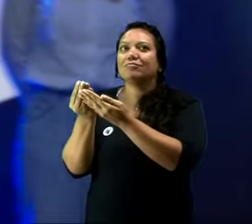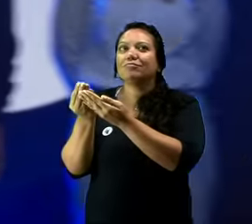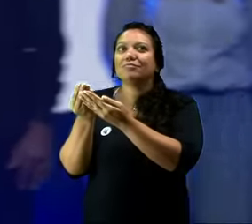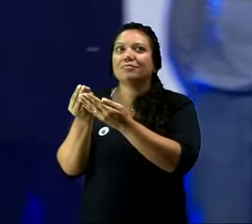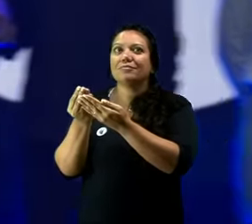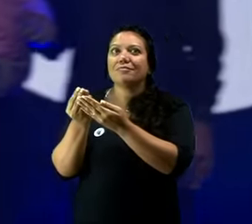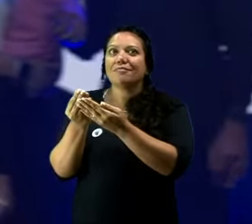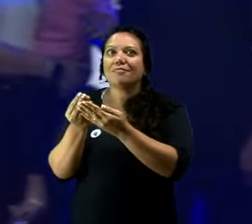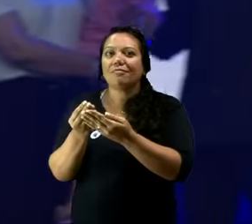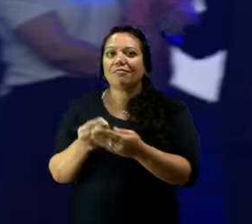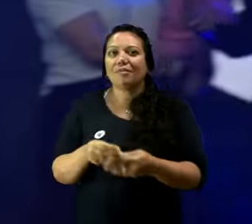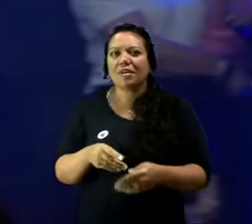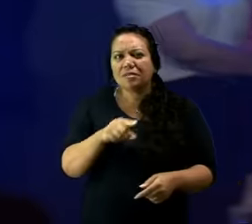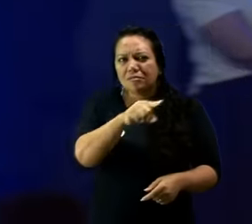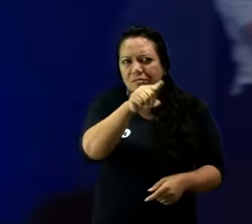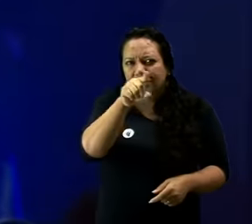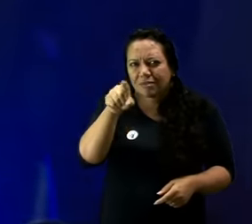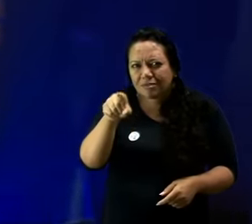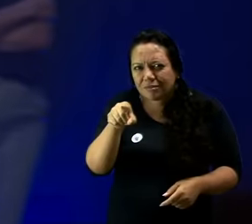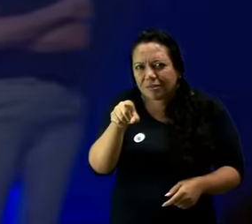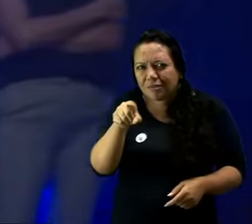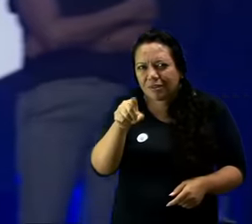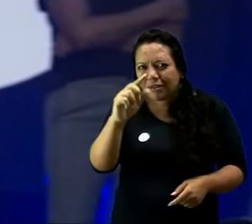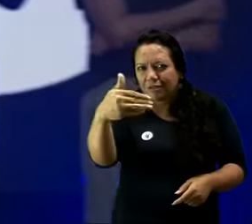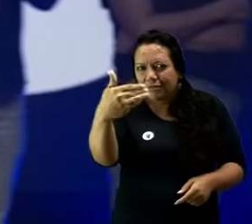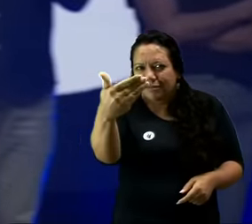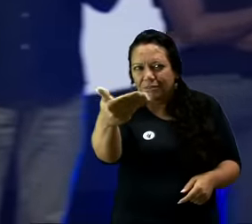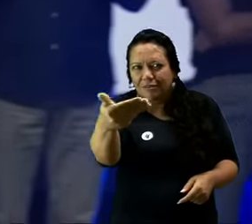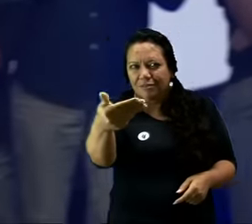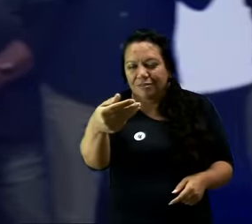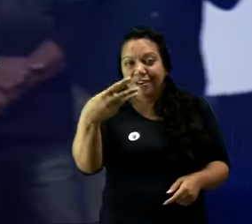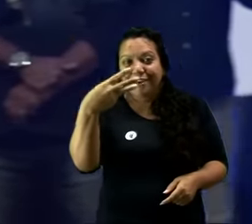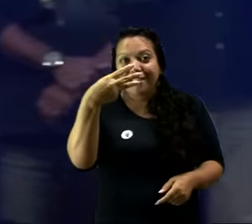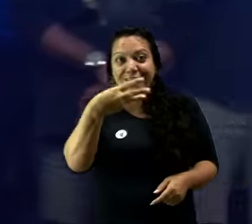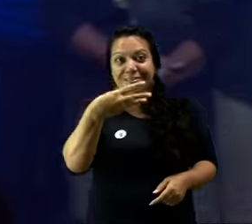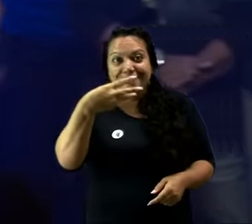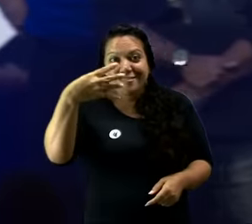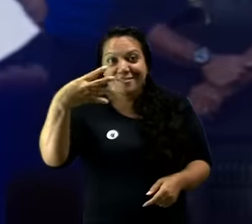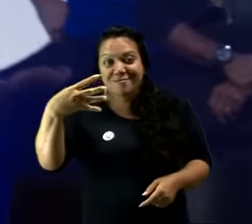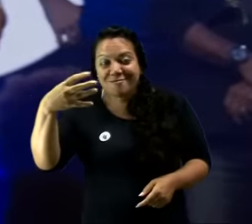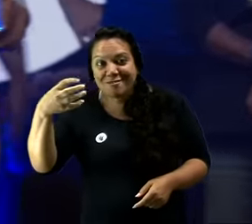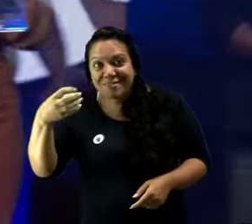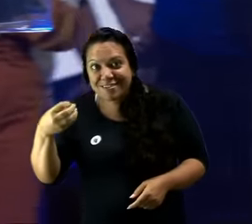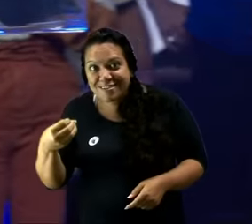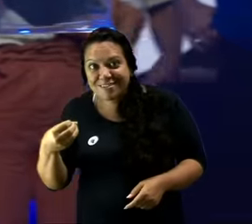sentado aí atrás, ficou até agora, meu irmão. 3 horas e 40 de culto.